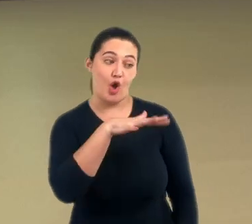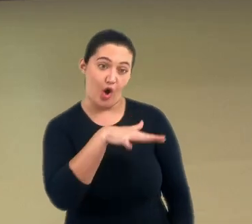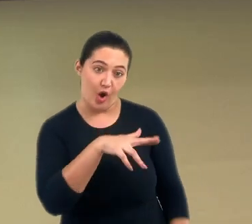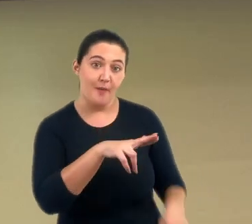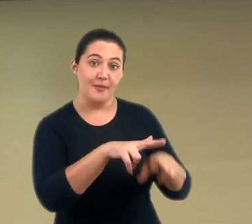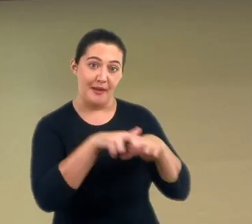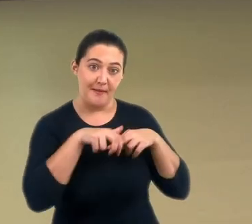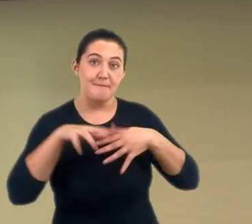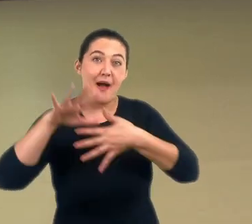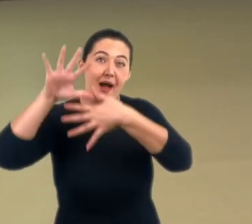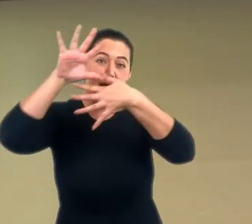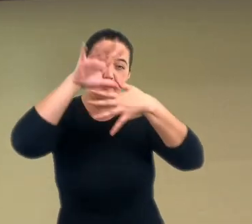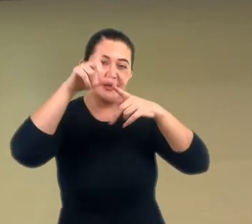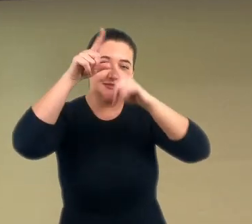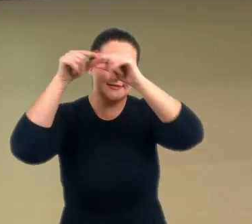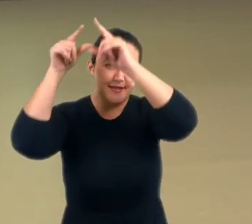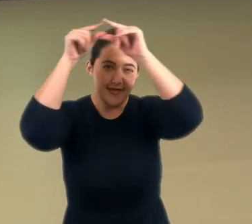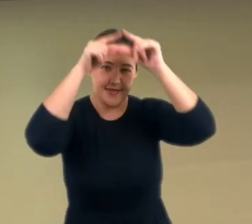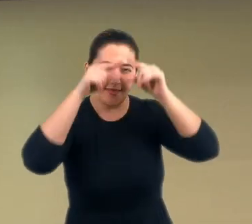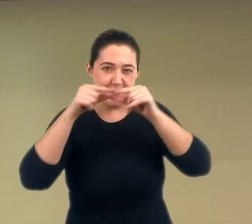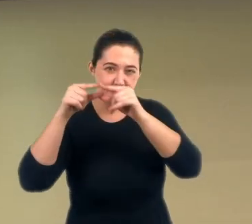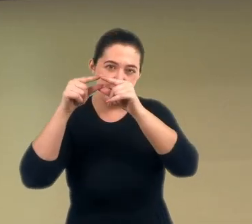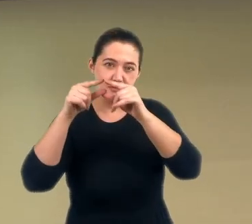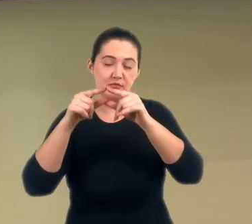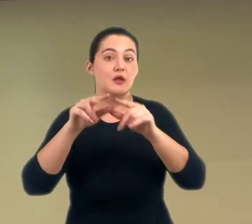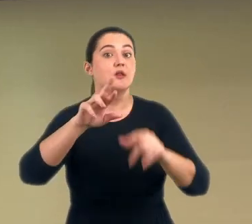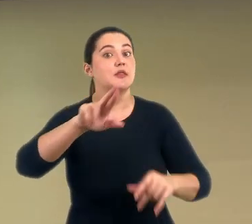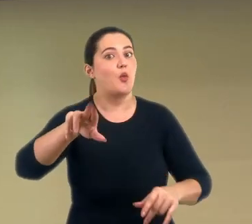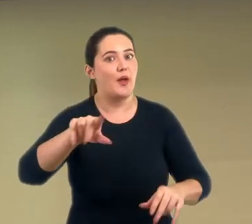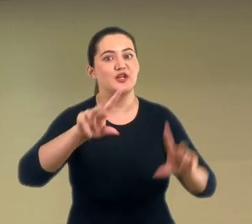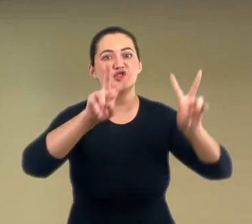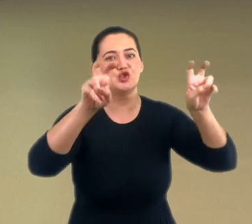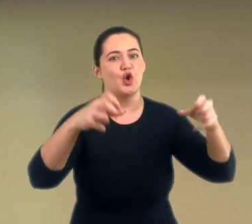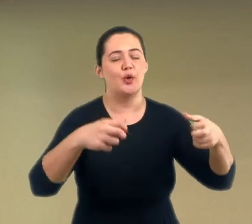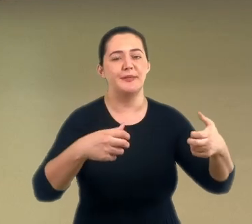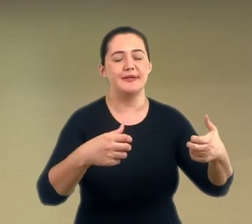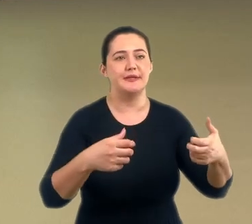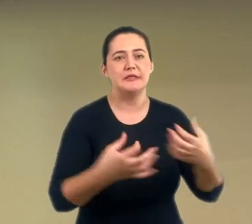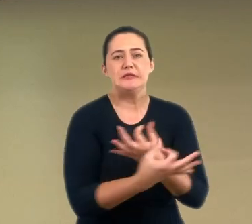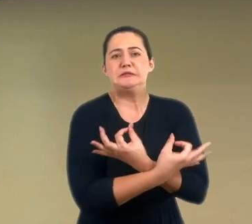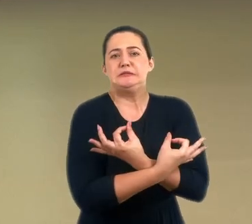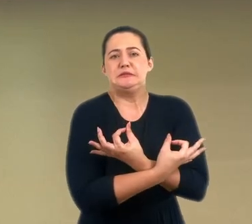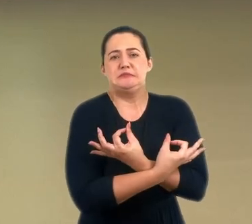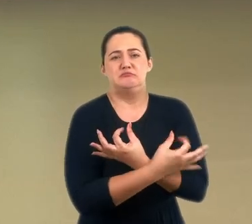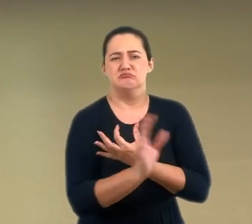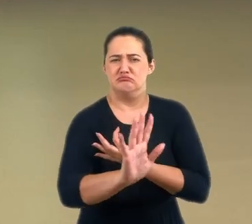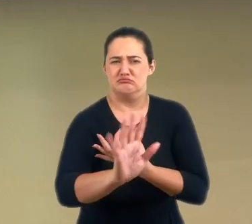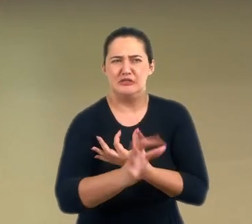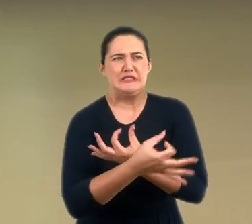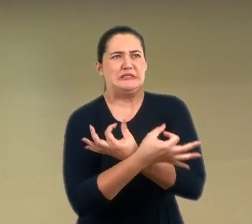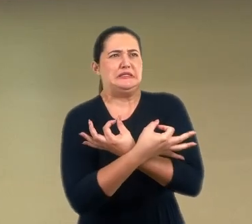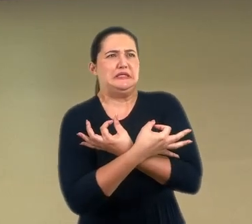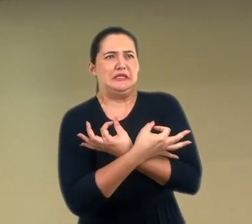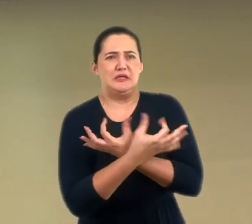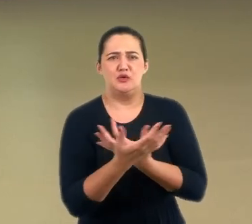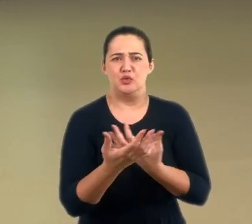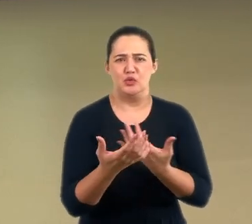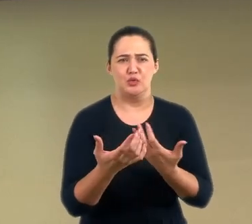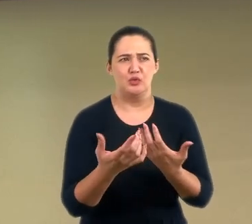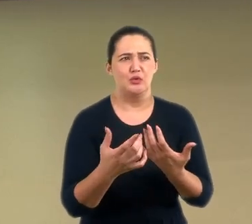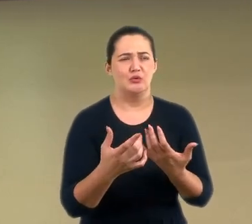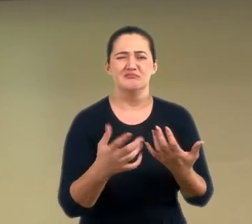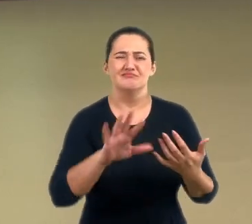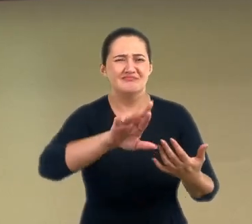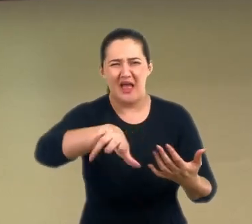acordo com o mapa das estrelas, etc, não tem nada a ver com astrologia isso, não confunda, não é horóscopo, não é zodíaco, não é